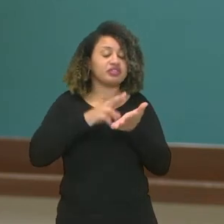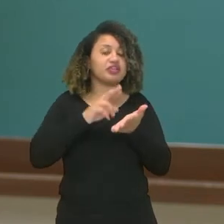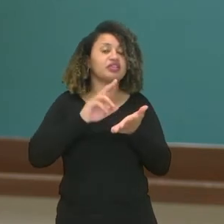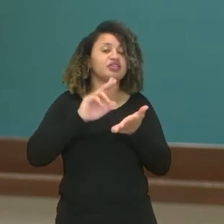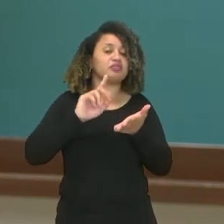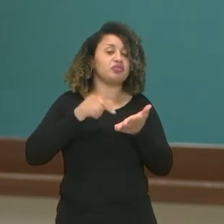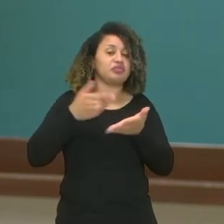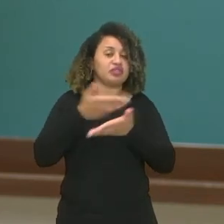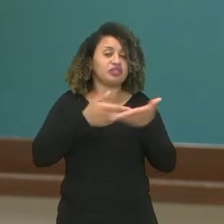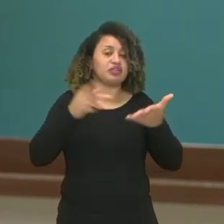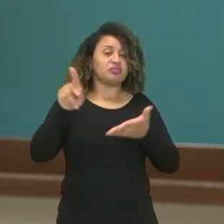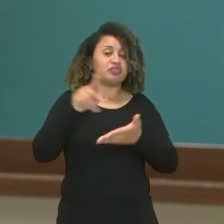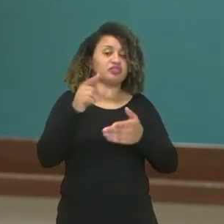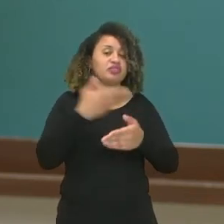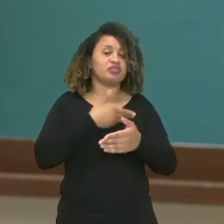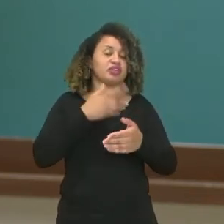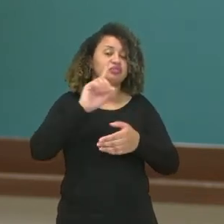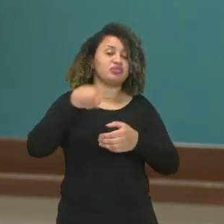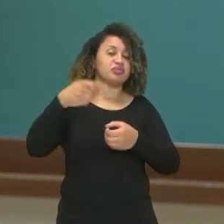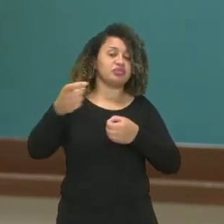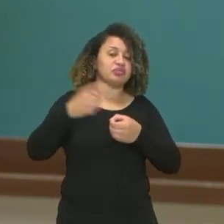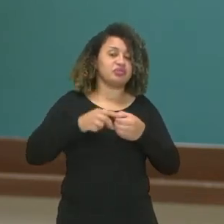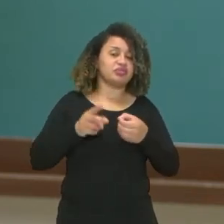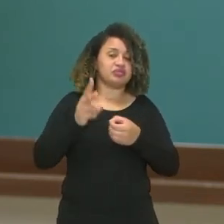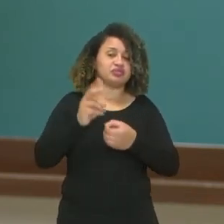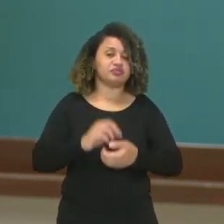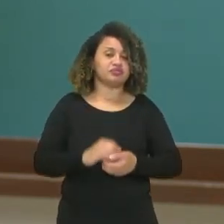com o professor, com seus colegas e a gente já volta.